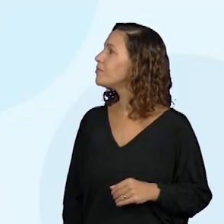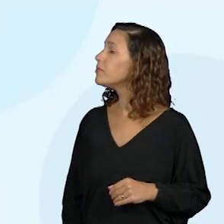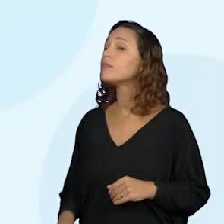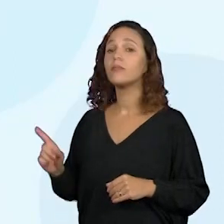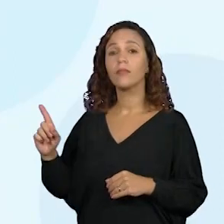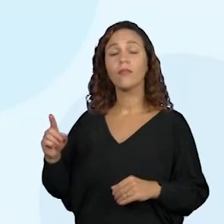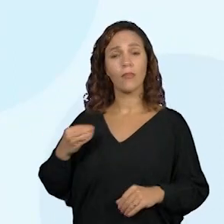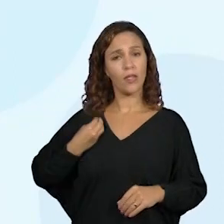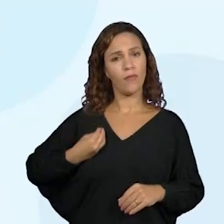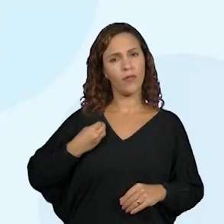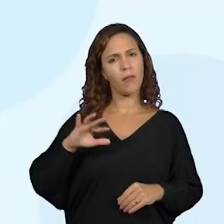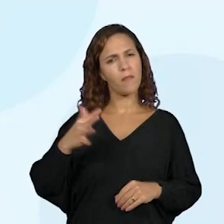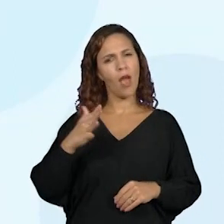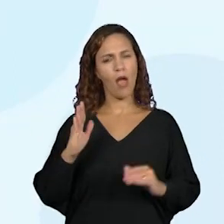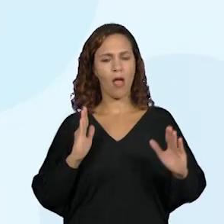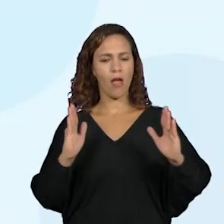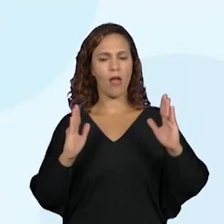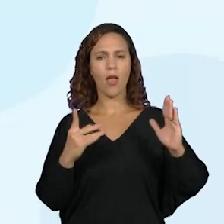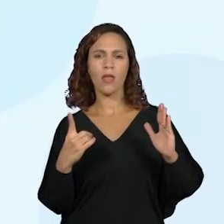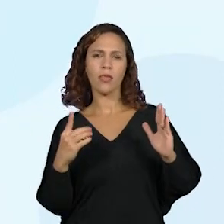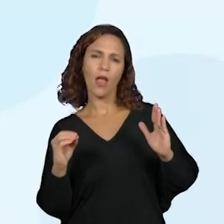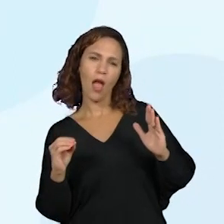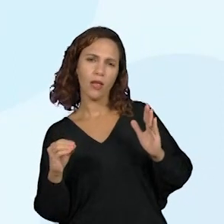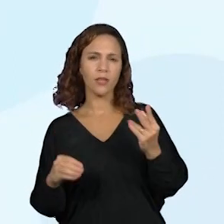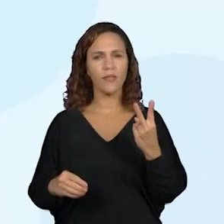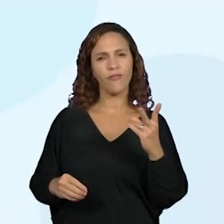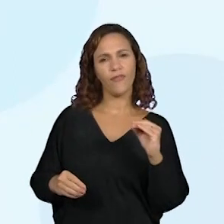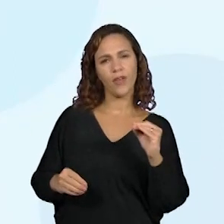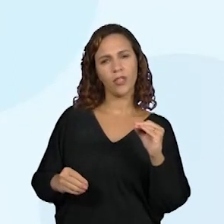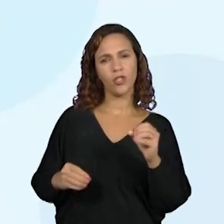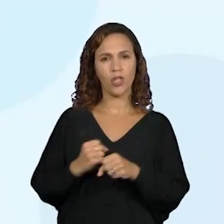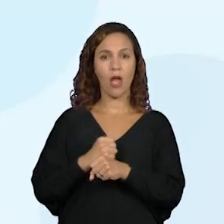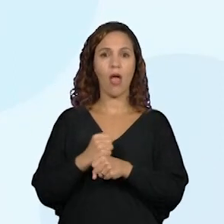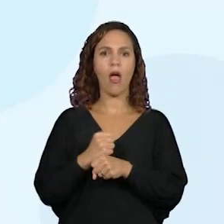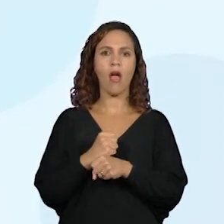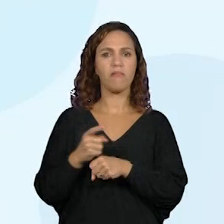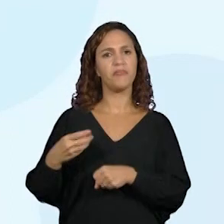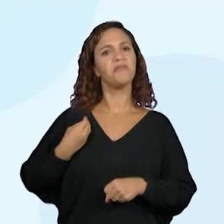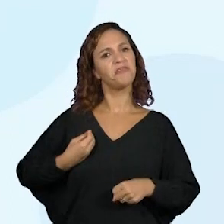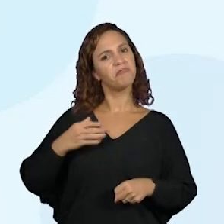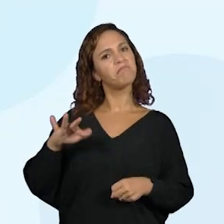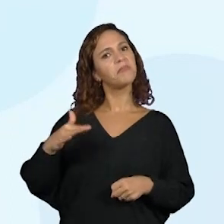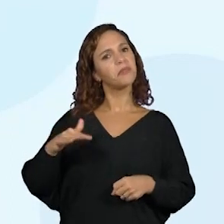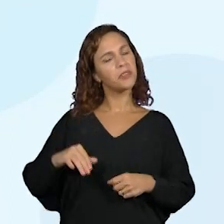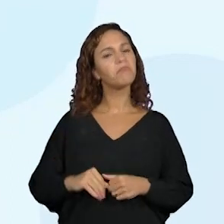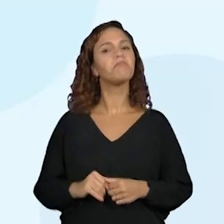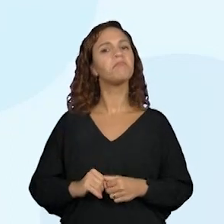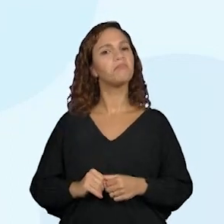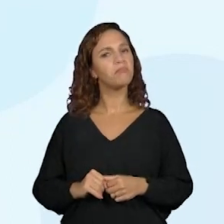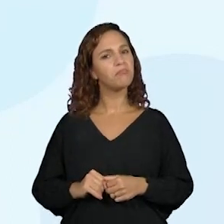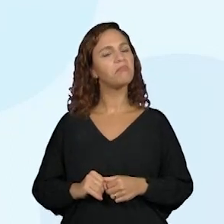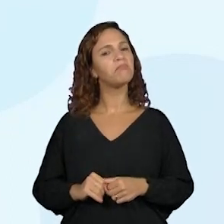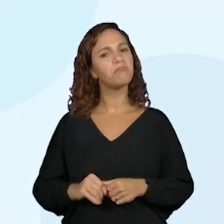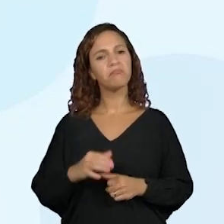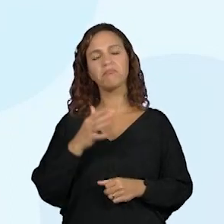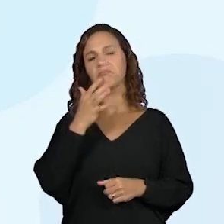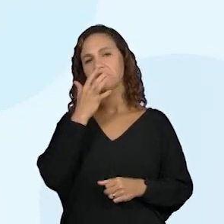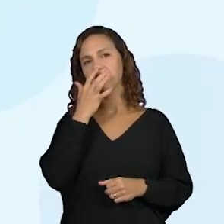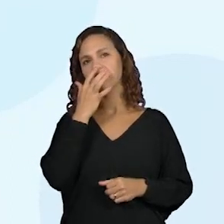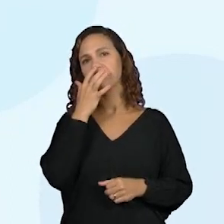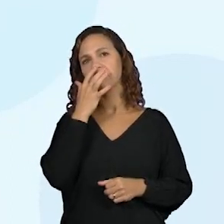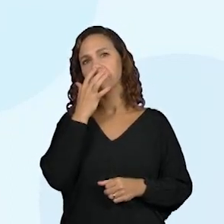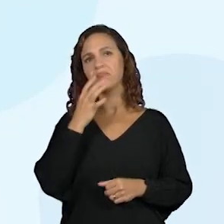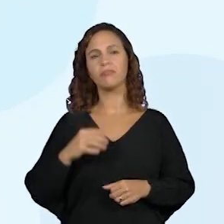expectativa de vida que variar entre 10 e 20 anos então um cão pode viver entre 10